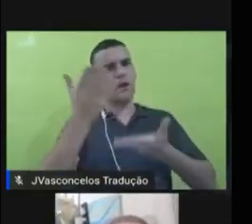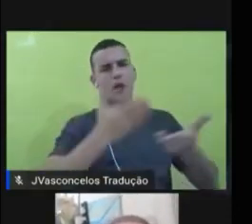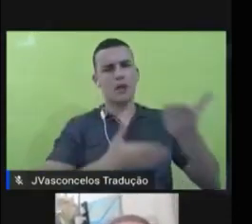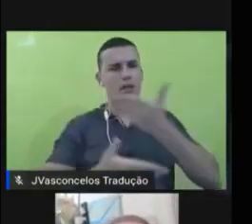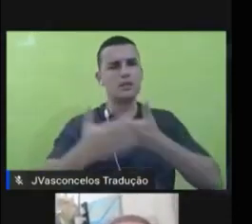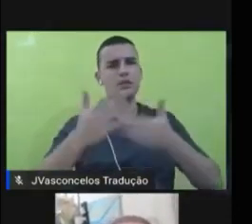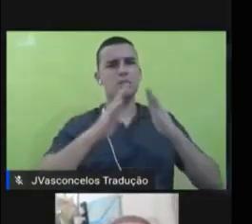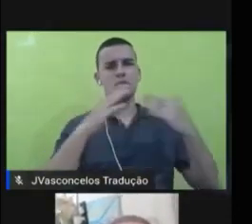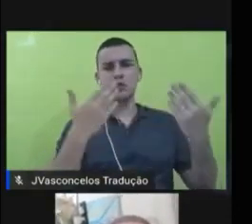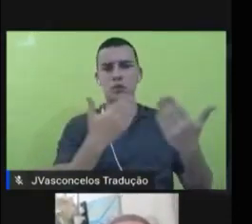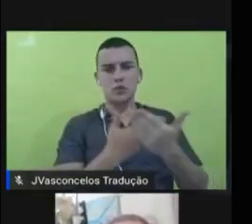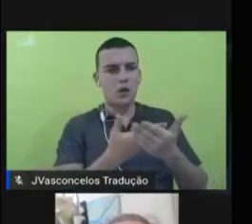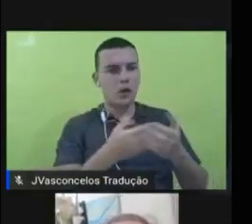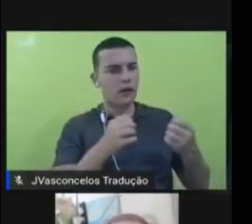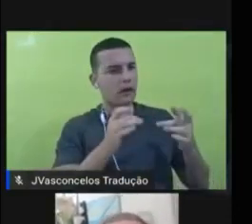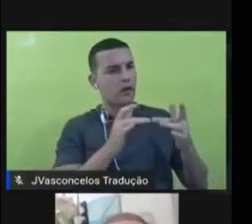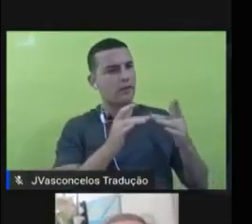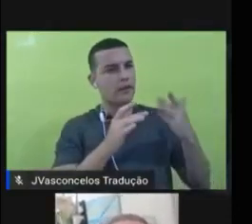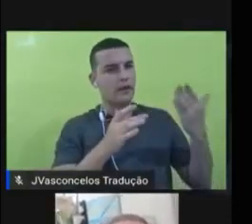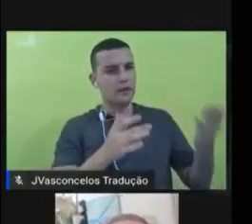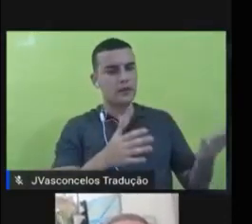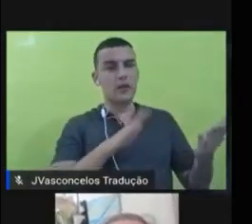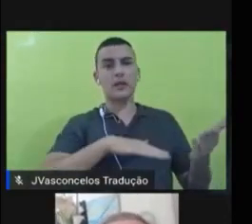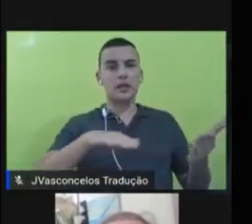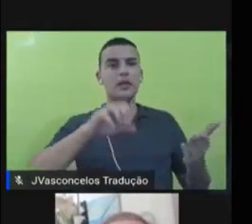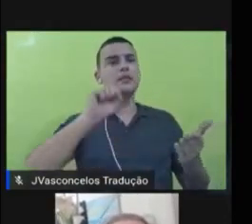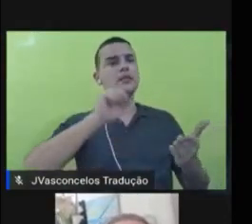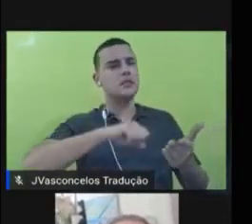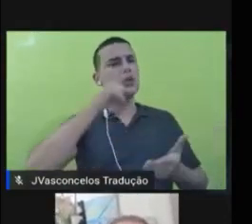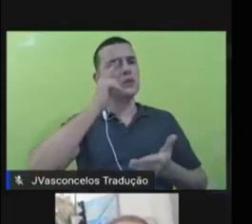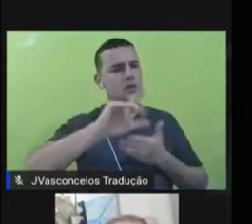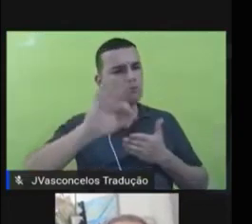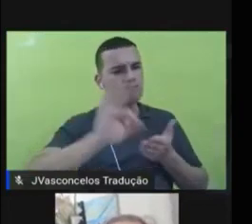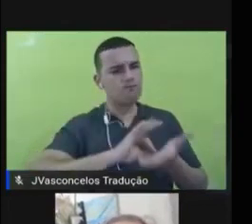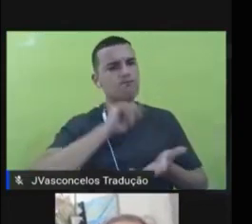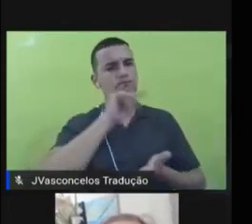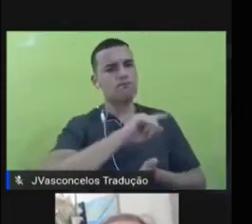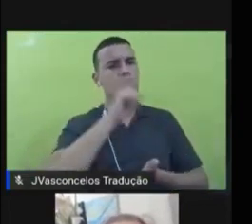escola mais próxima, e essa criança pôde ser matriculada, ela